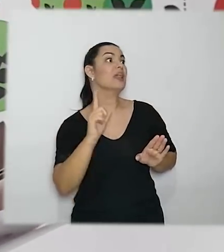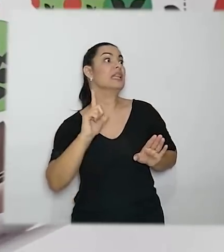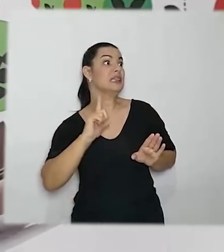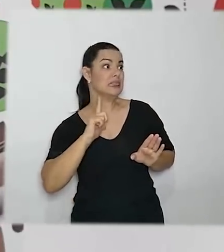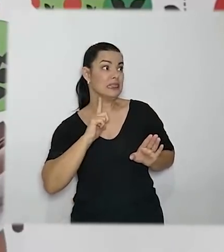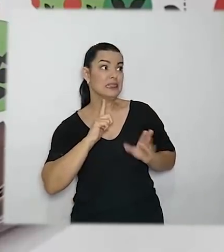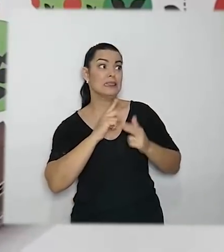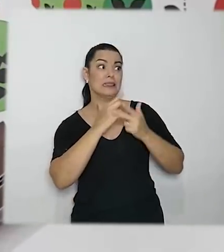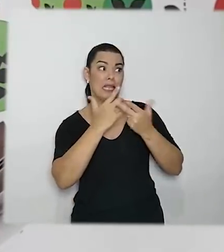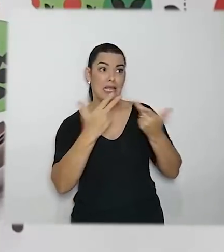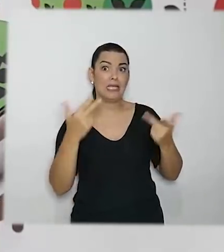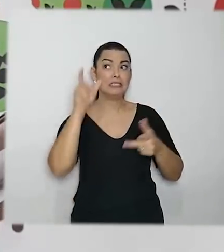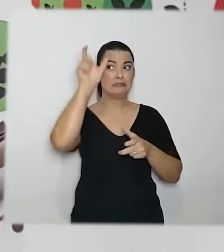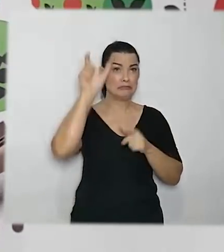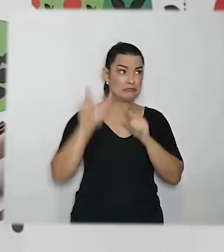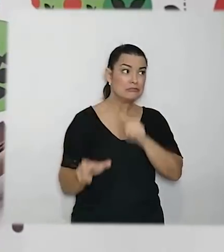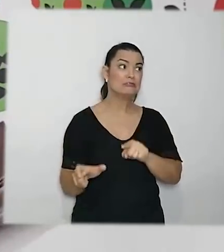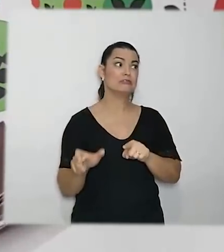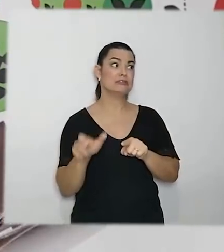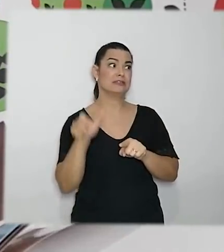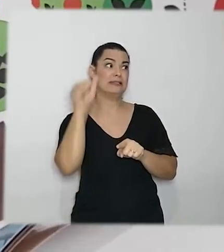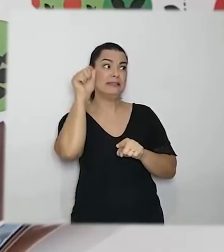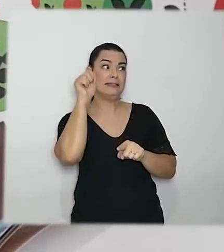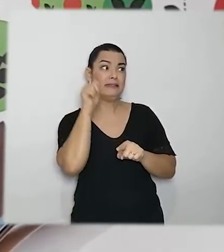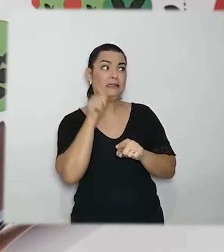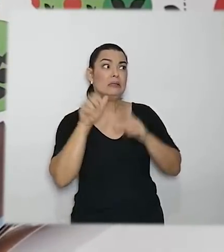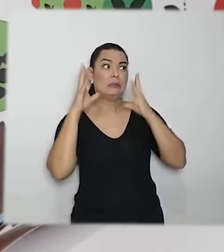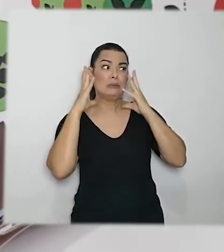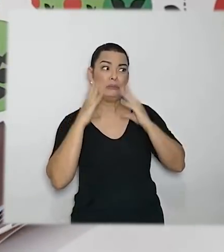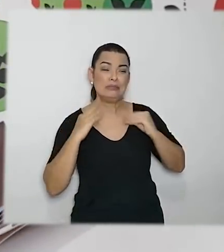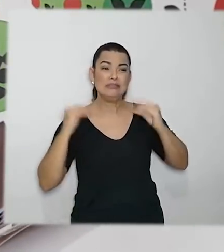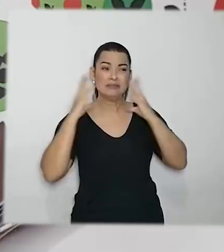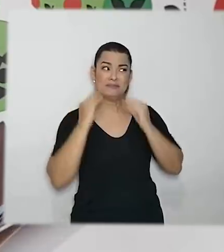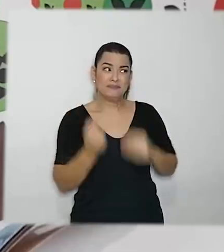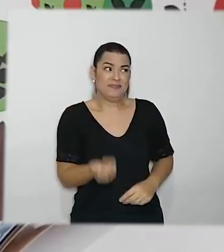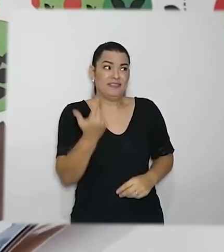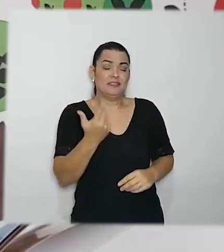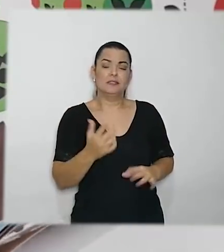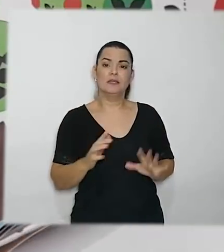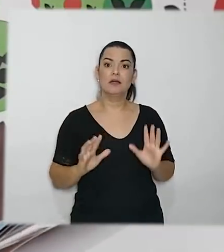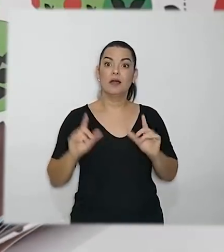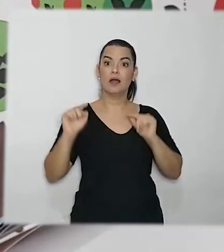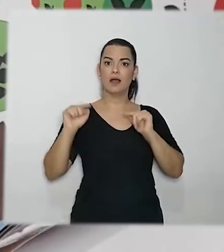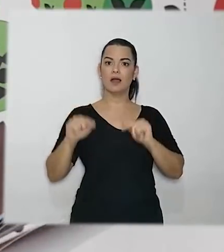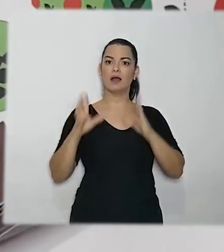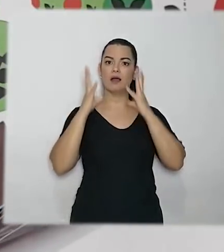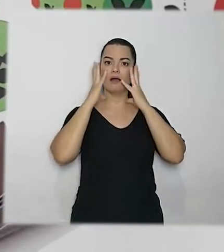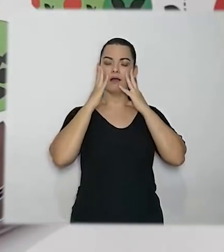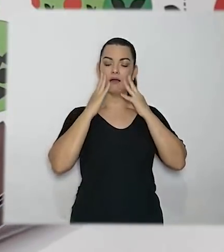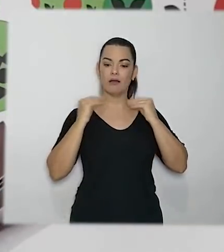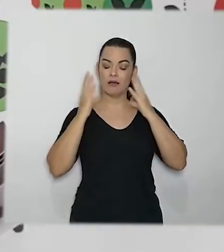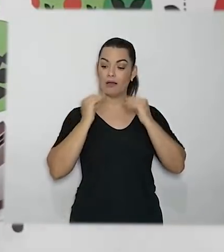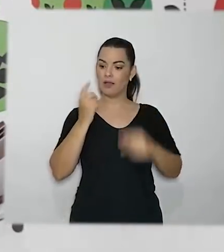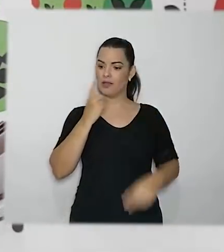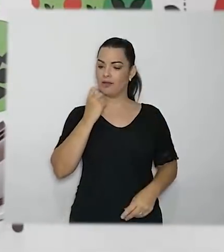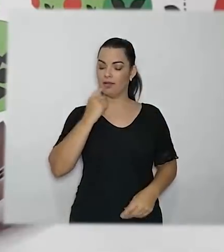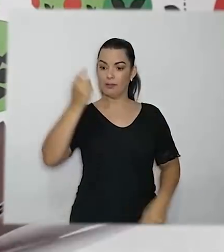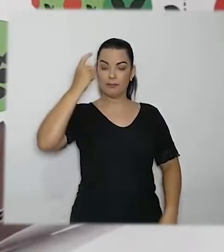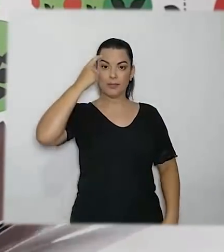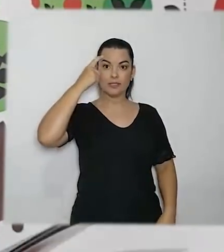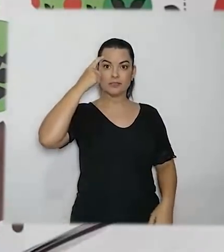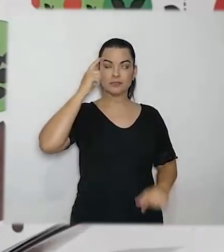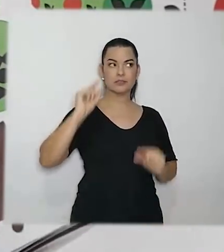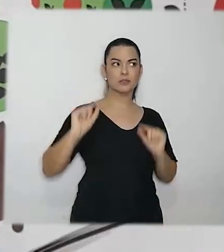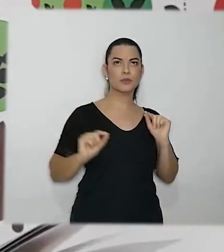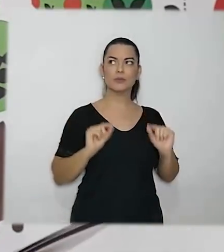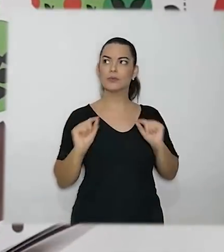medonha. Vixe, no banhado, na montanha? O que será que tinha na montanha que também